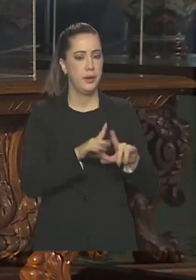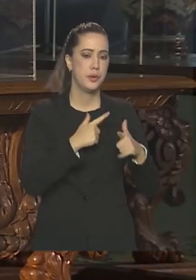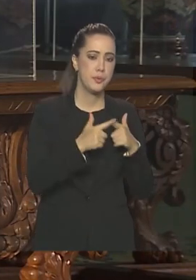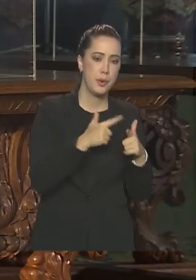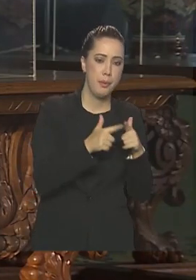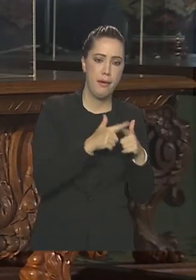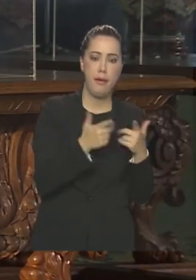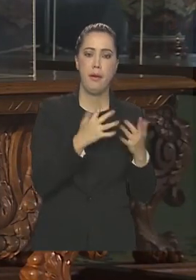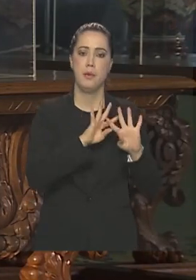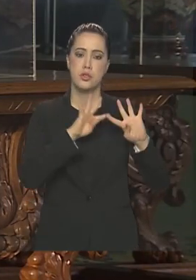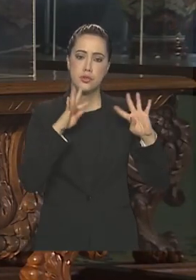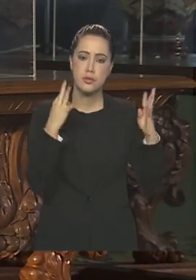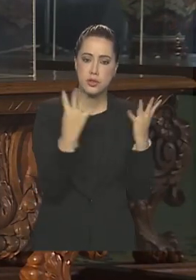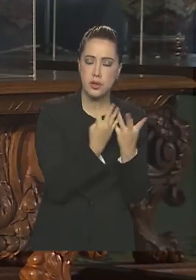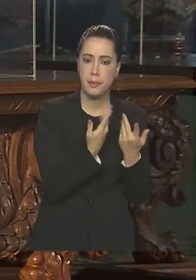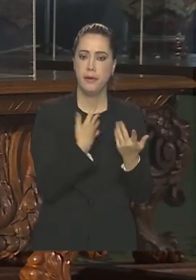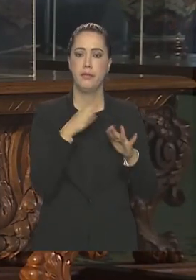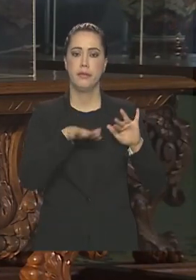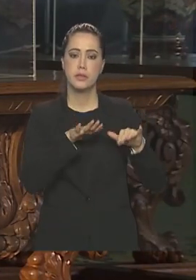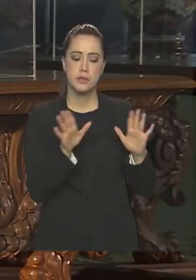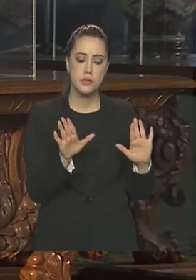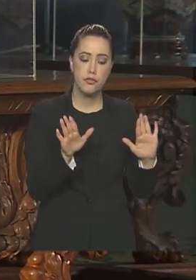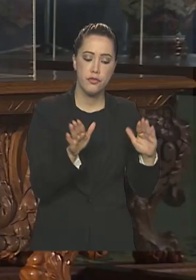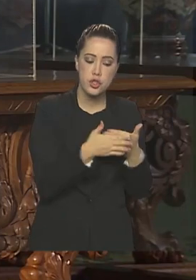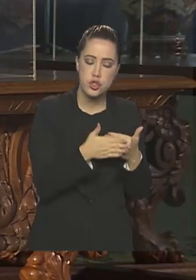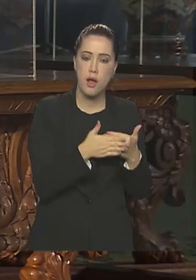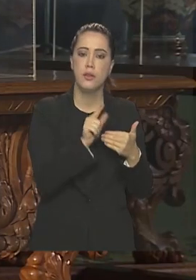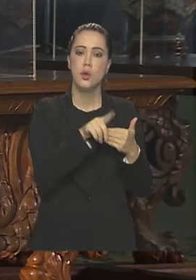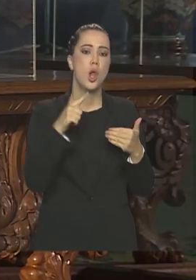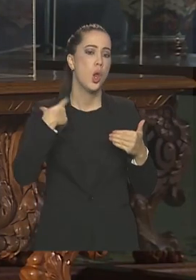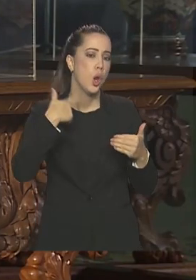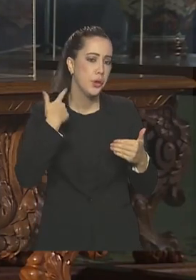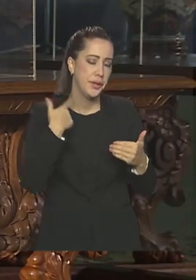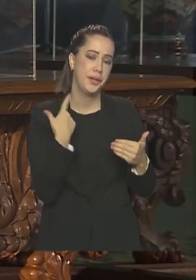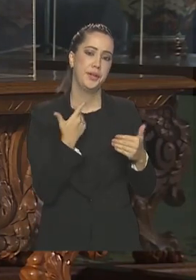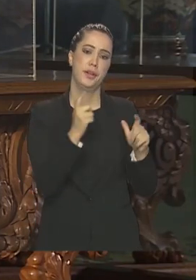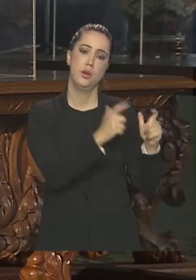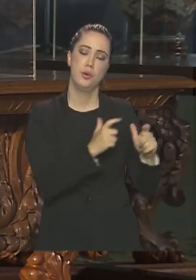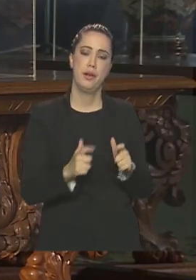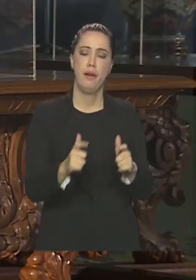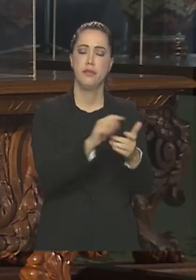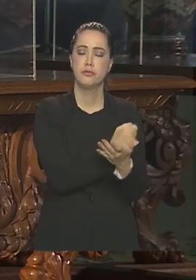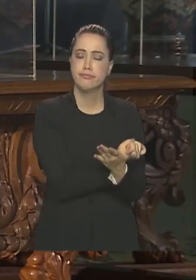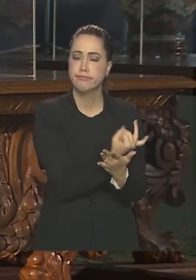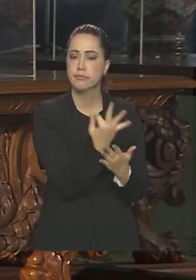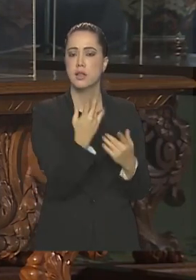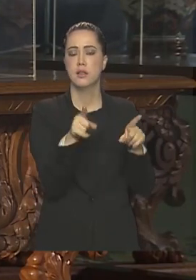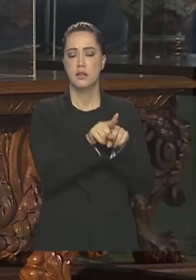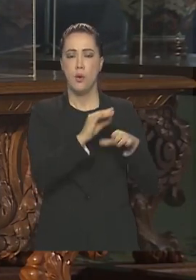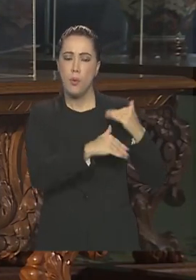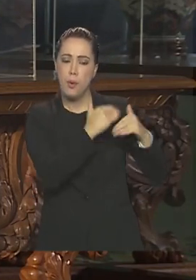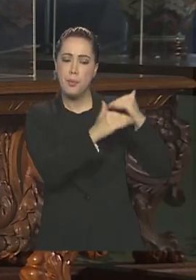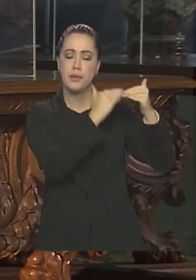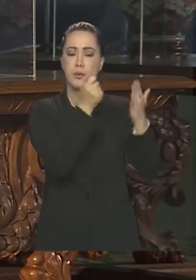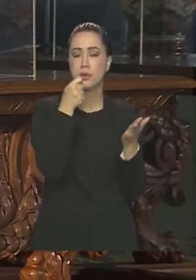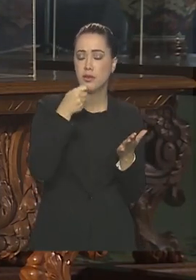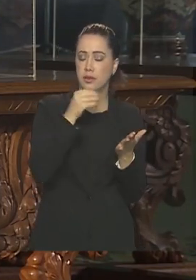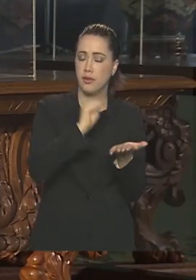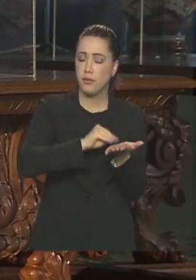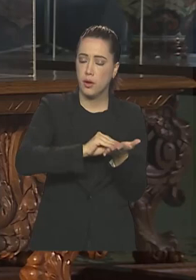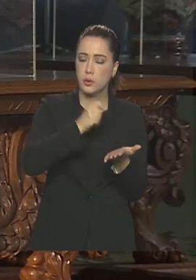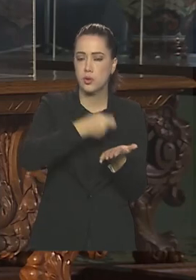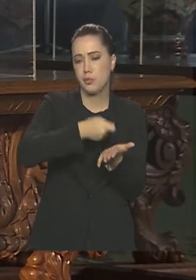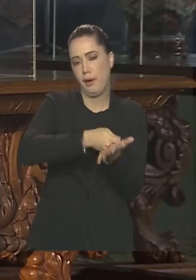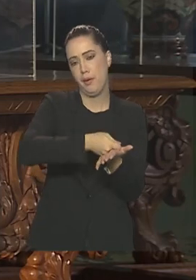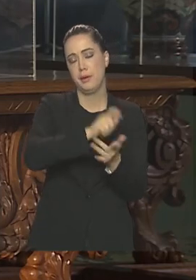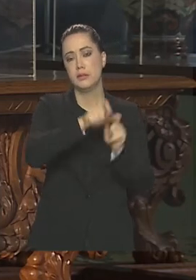Tivemos fechamento de agências lotéricas por algumas semanas, em algumas localidades, e isso gerou um aumento de inadimplência dos